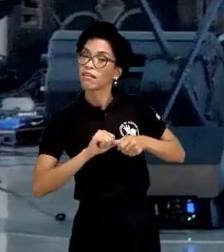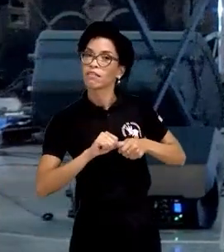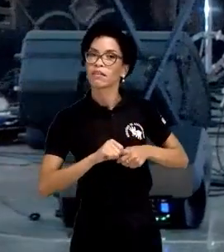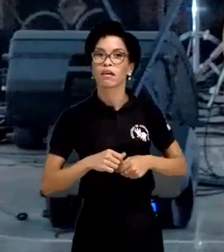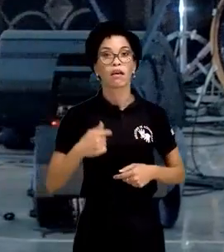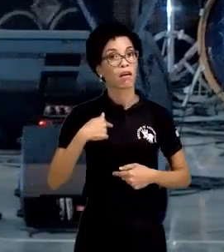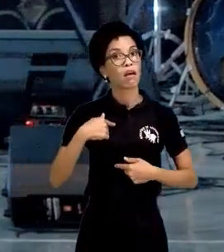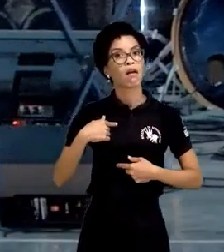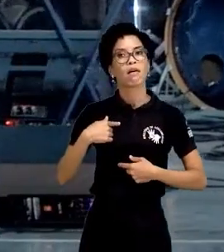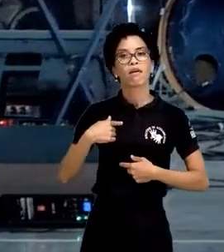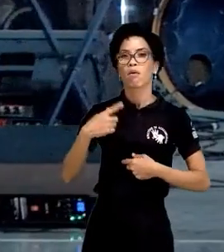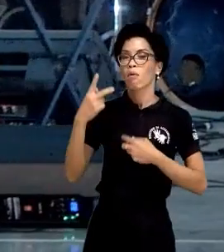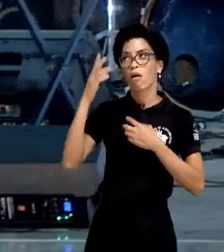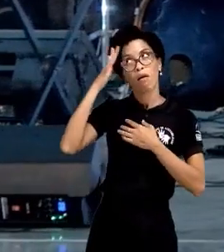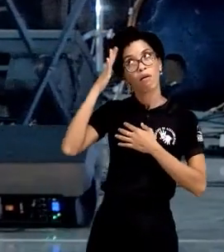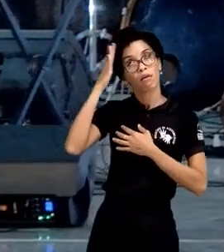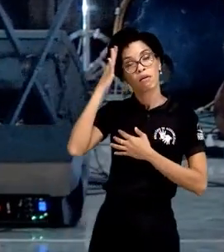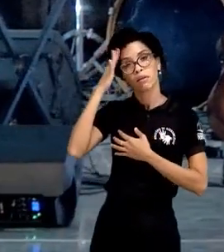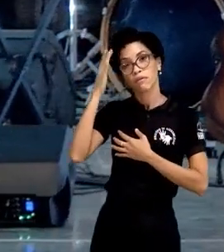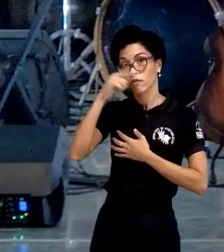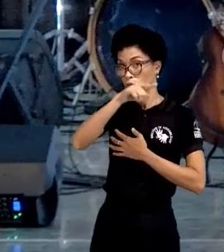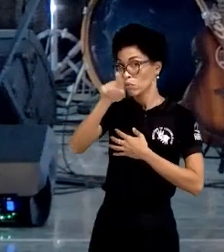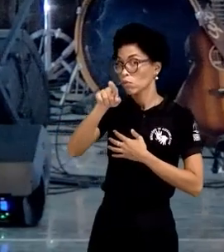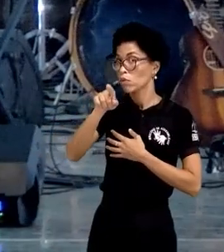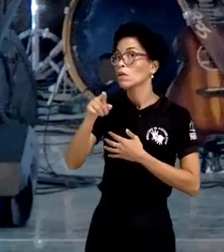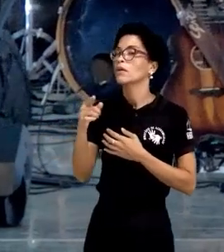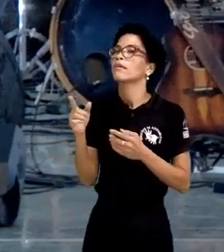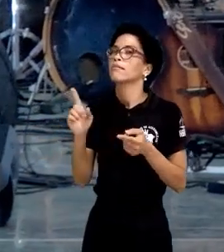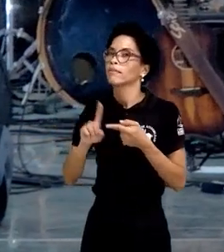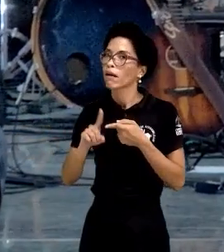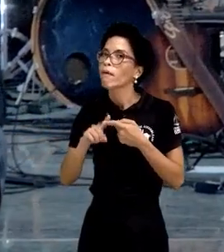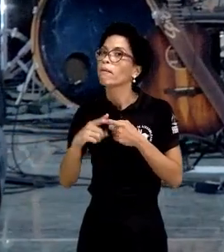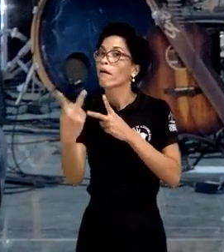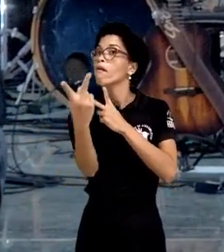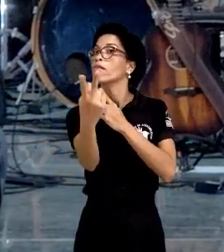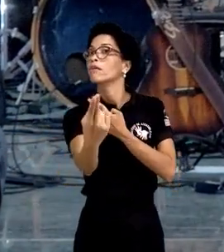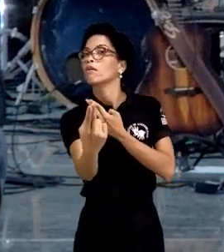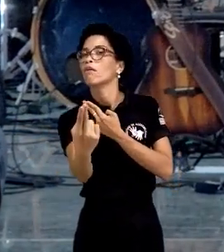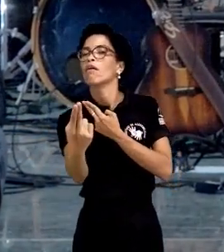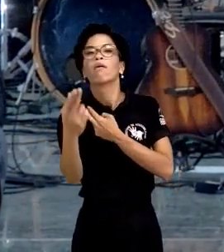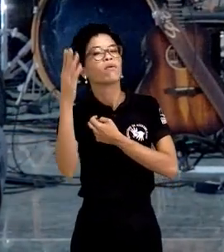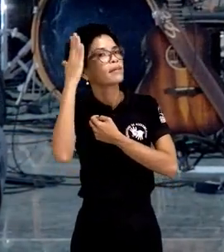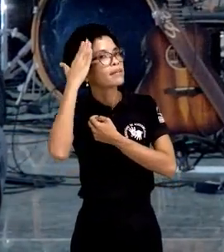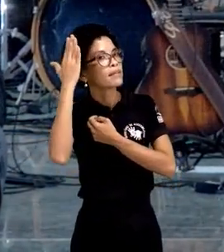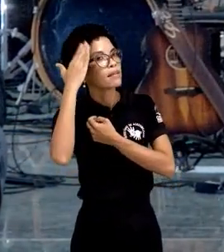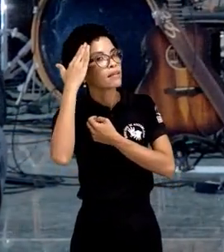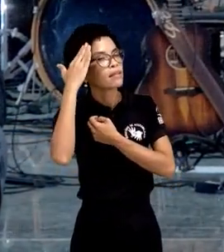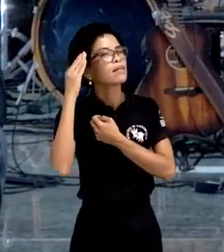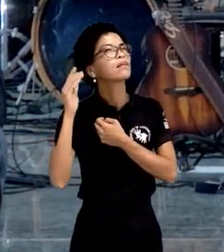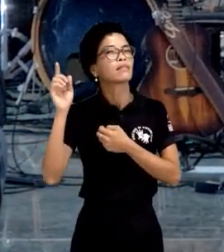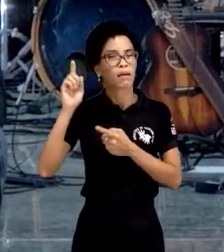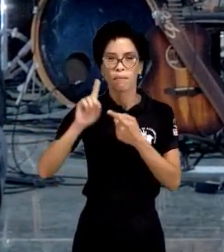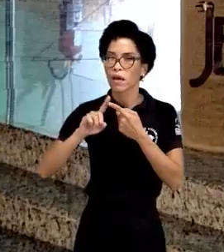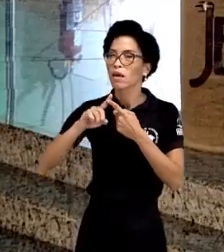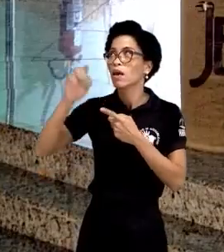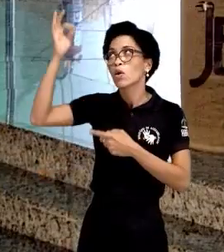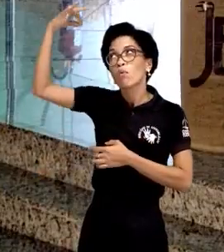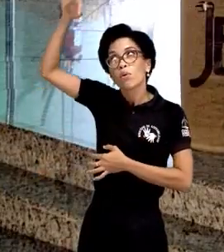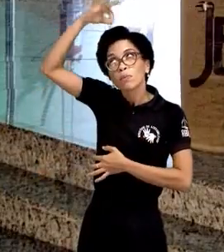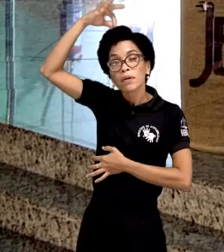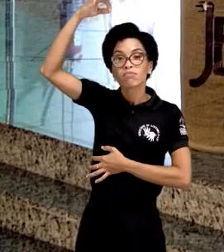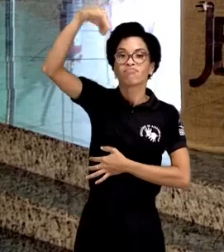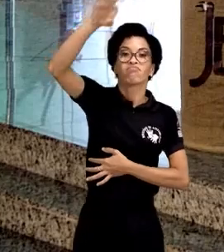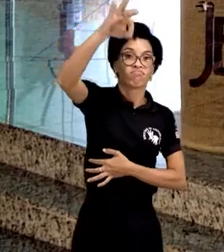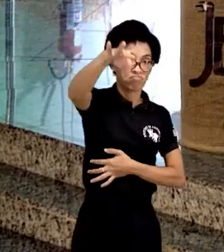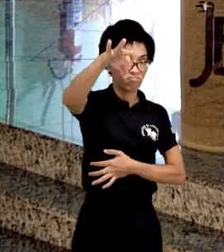vocês entendem, e eu acredito que o Espírito Santo deve ter tocado na vida de vocês a respeito de algum ponto da sua vida que precisava